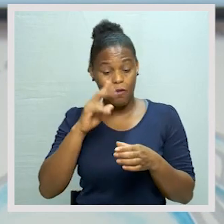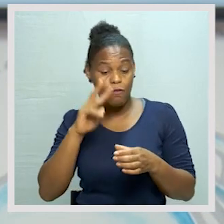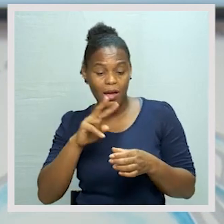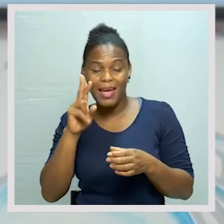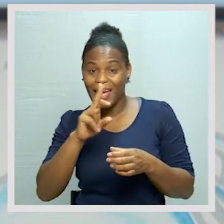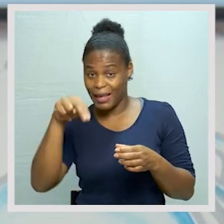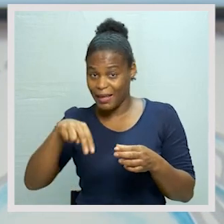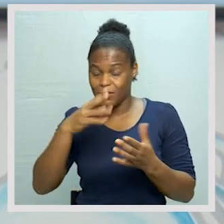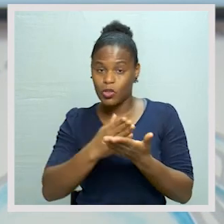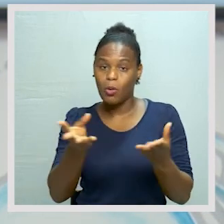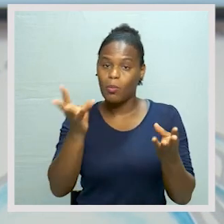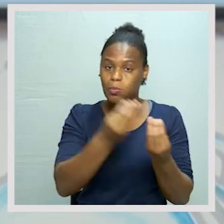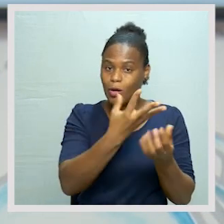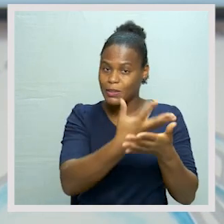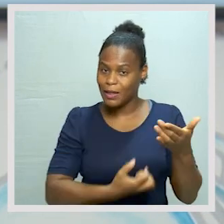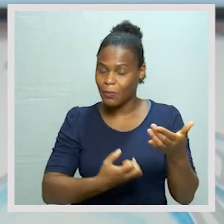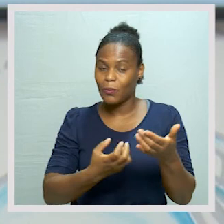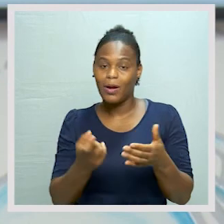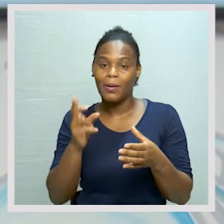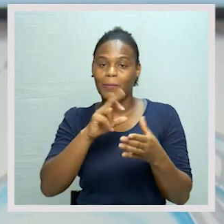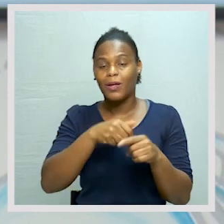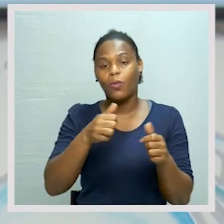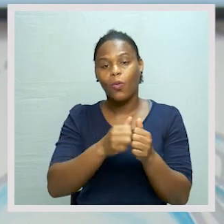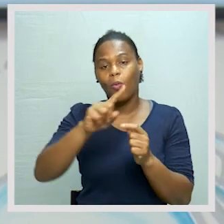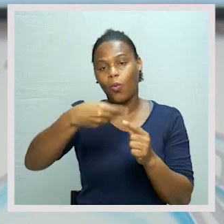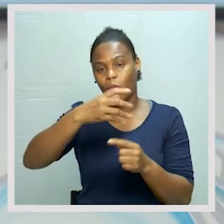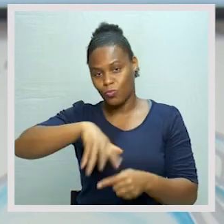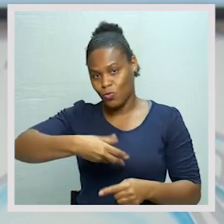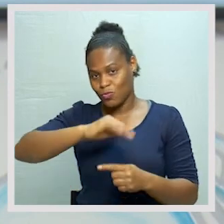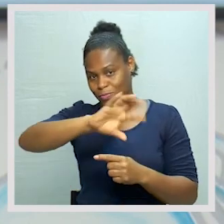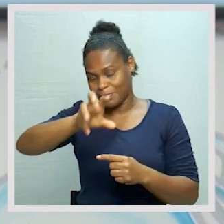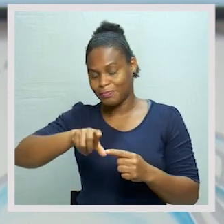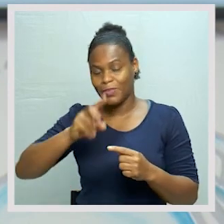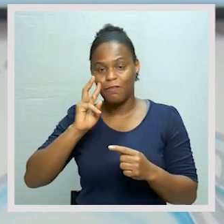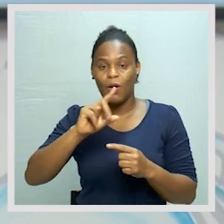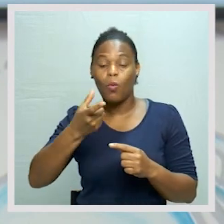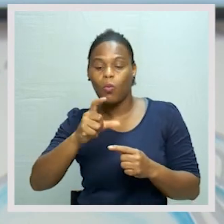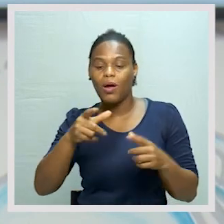Basta adicionar o saldo dos rendimentos com o resto do mundo. Vimos